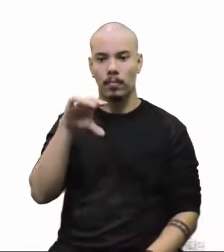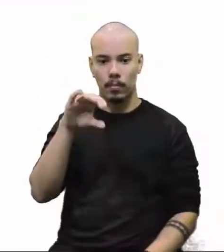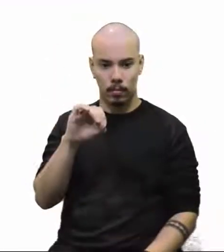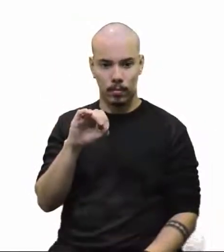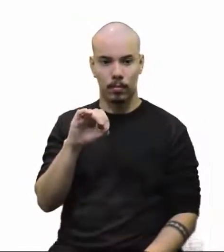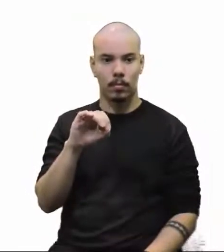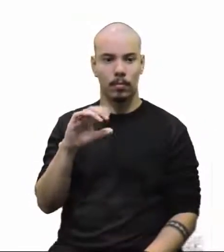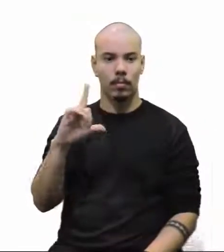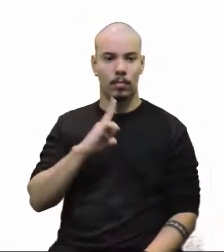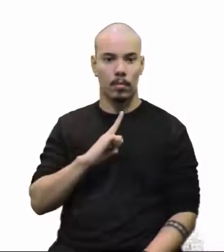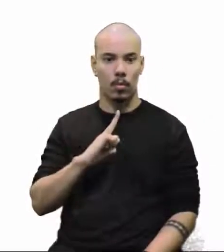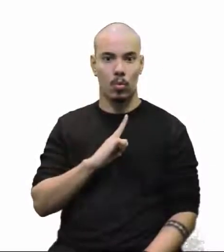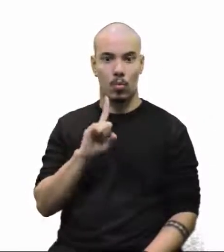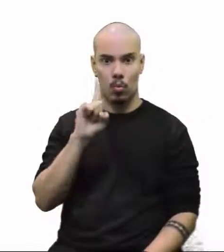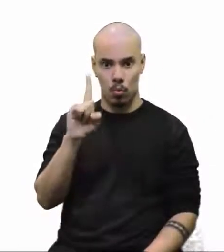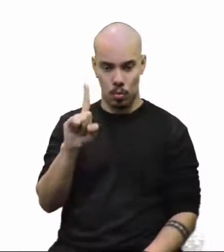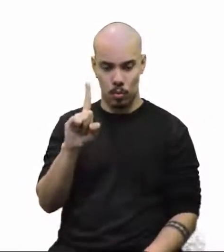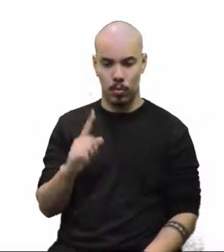de 90, vai ser 1.